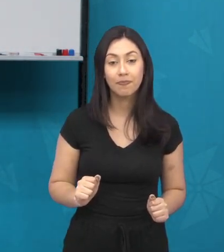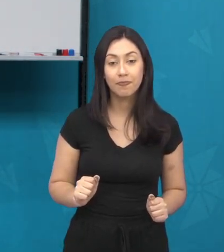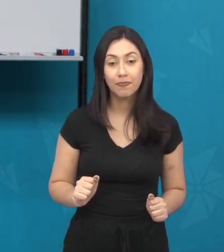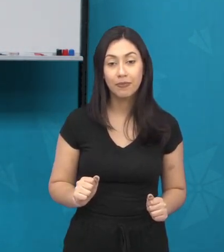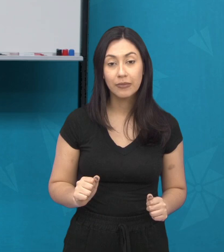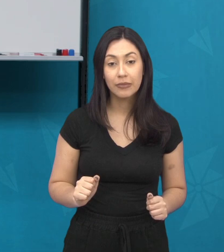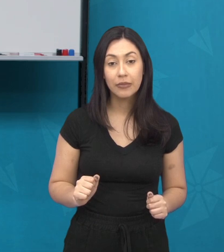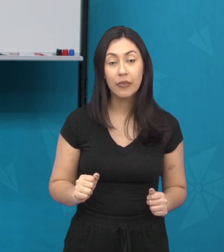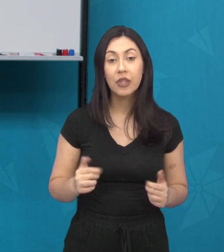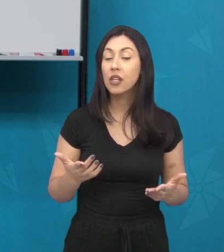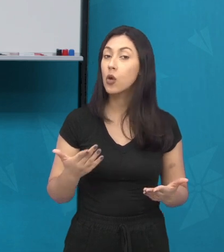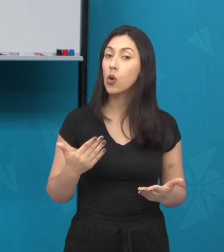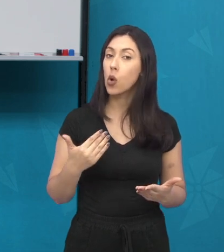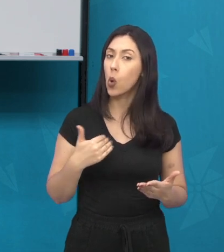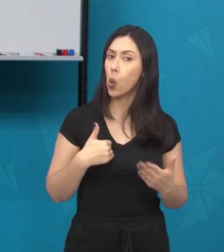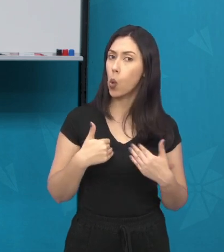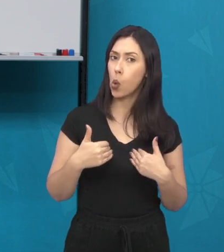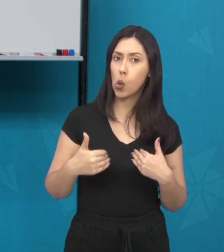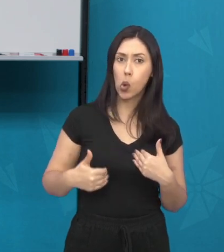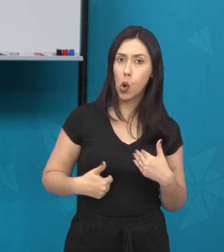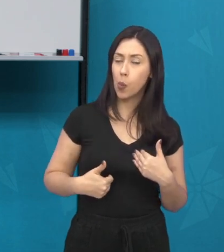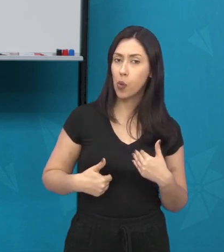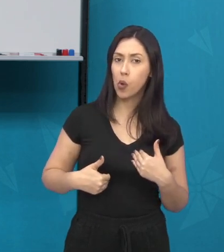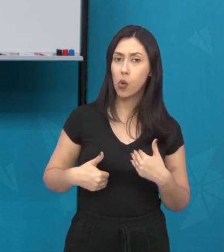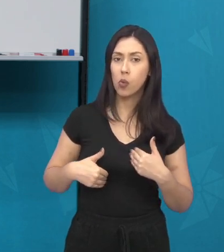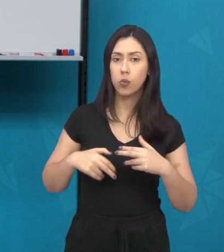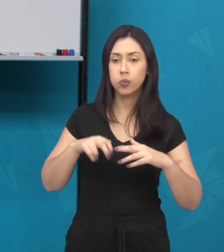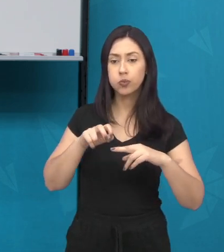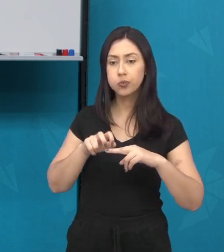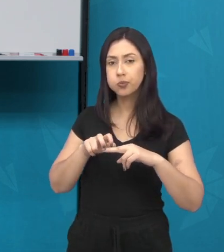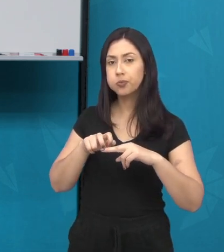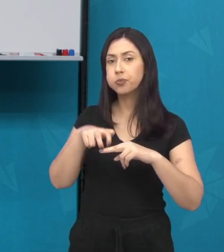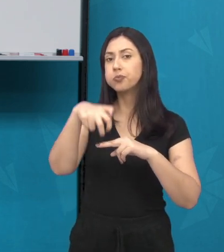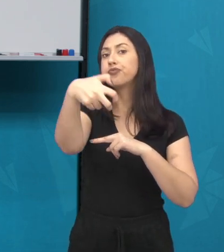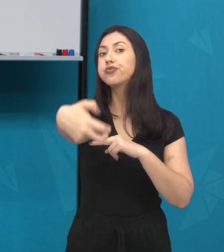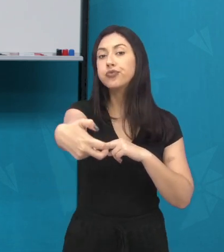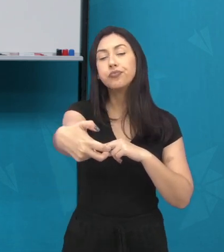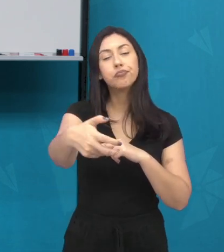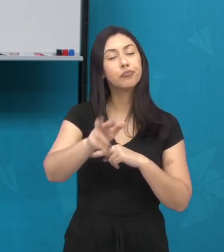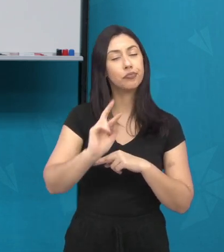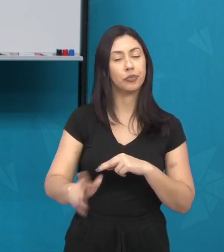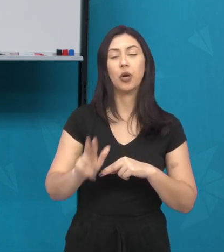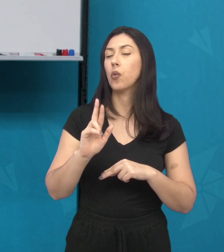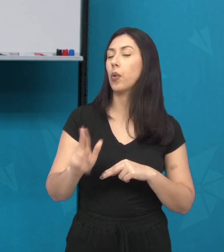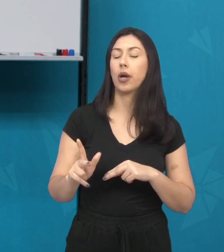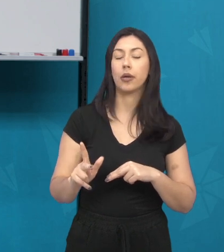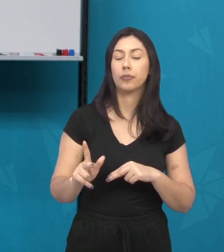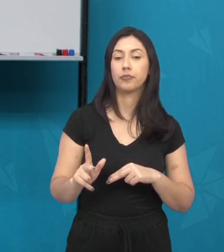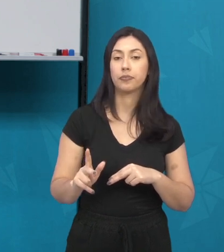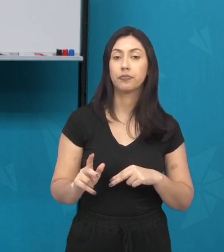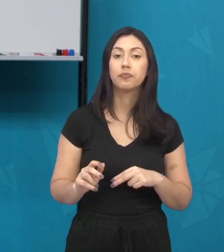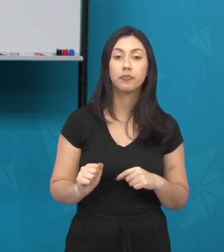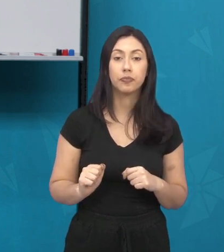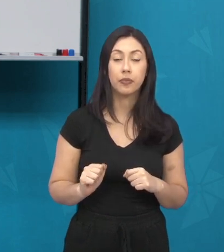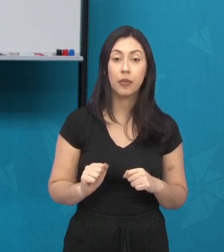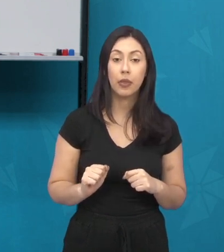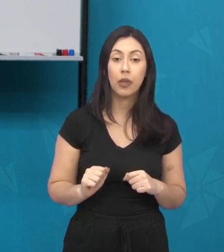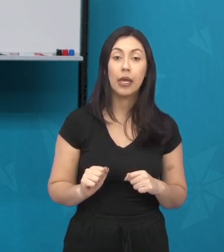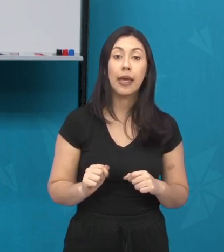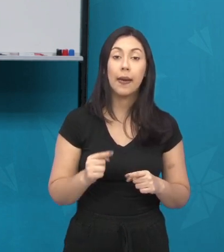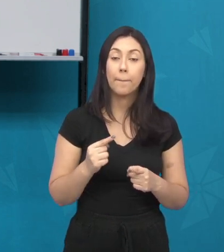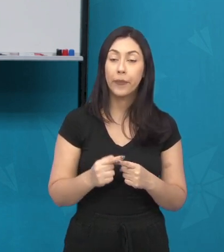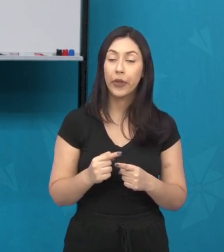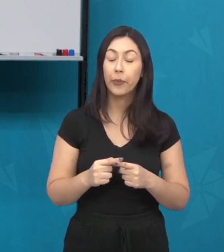e o corpo não é lançado apenas permanece em movimento retilíneo uniforme as questões vão